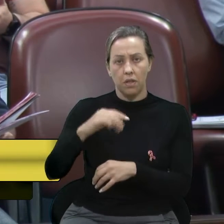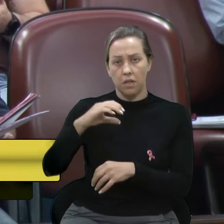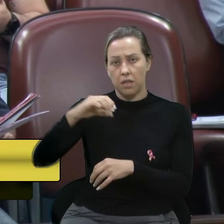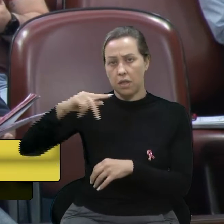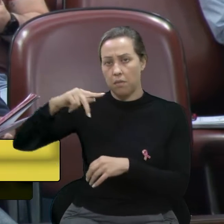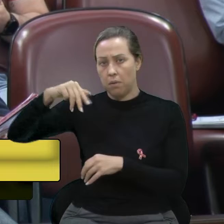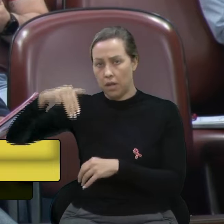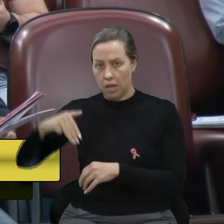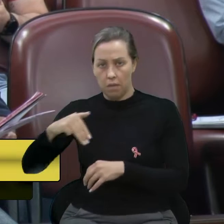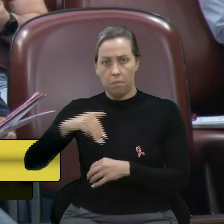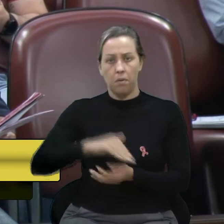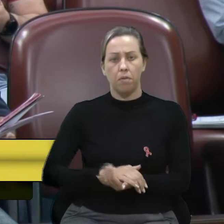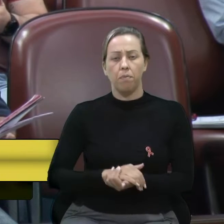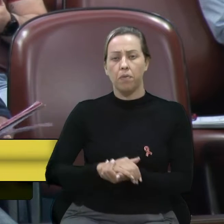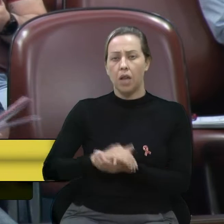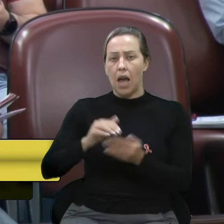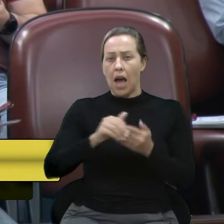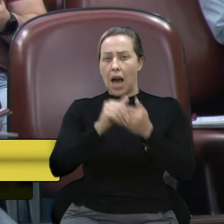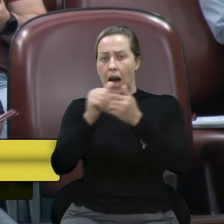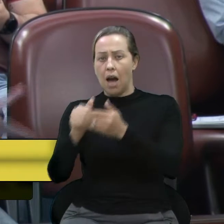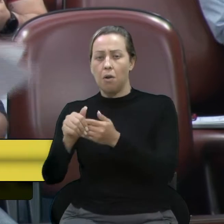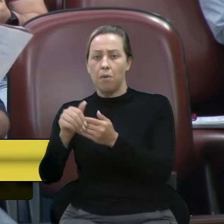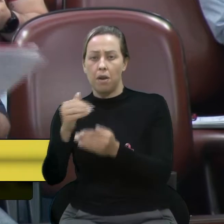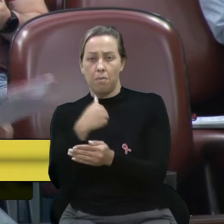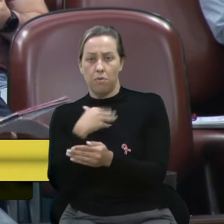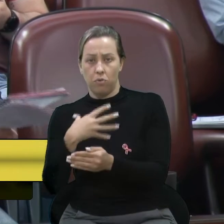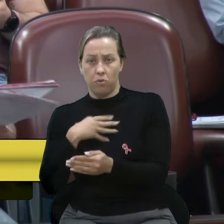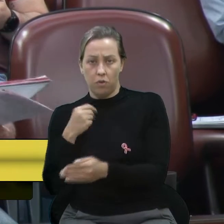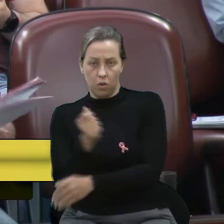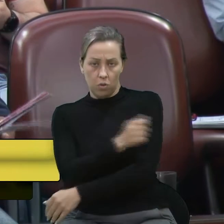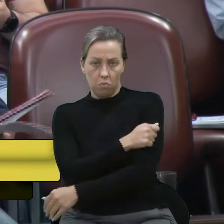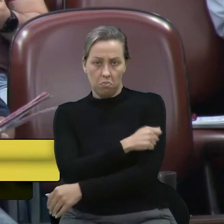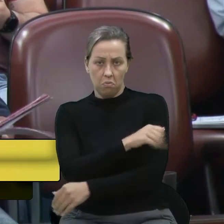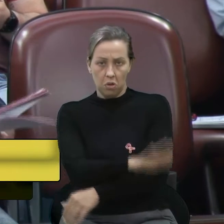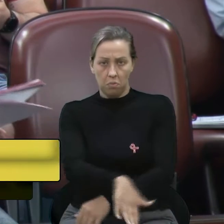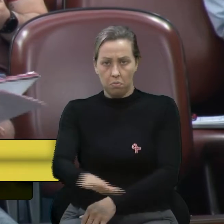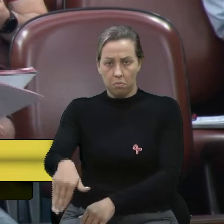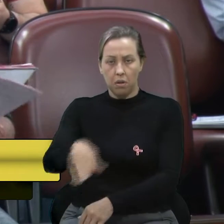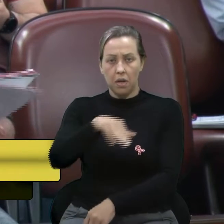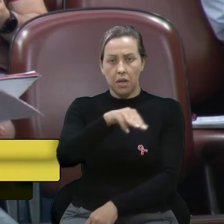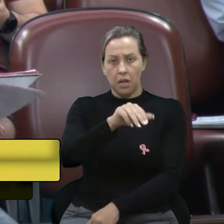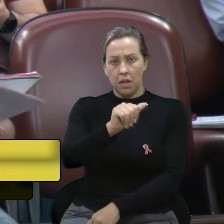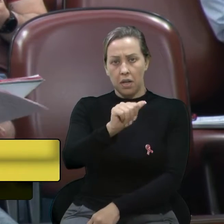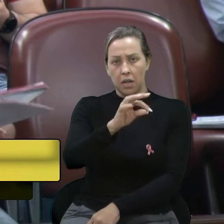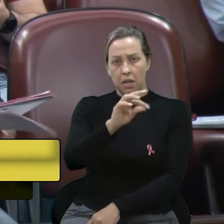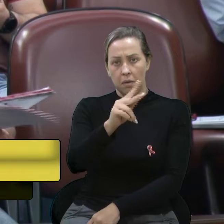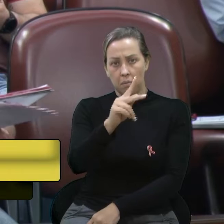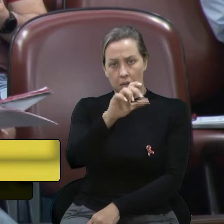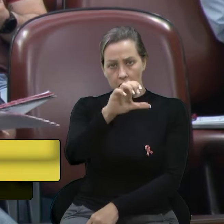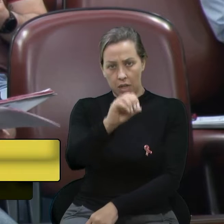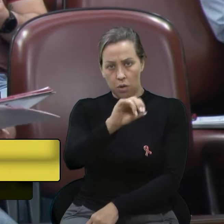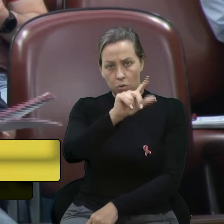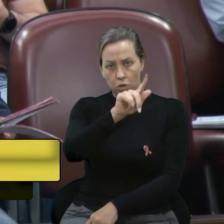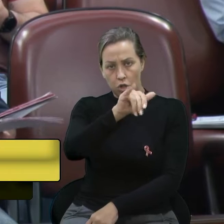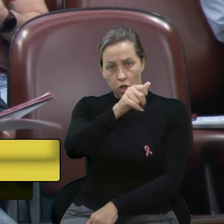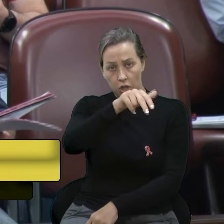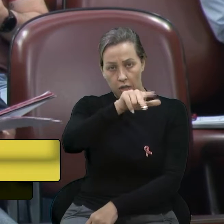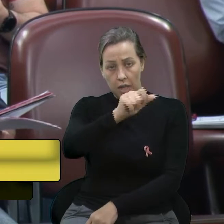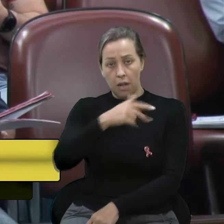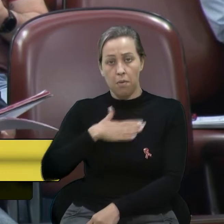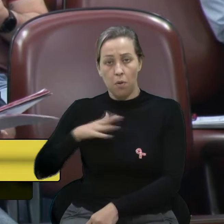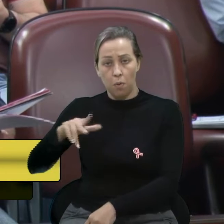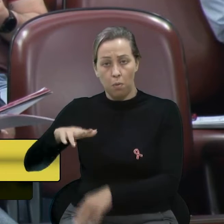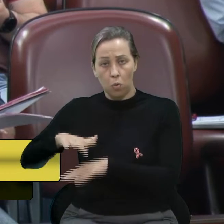CPM, acompanhar os estudos dos meus filhos, no Mateus Janela, também do meu irmão especial, na João Prataveira. Eu